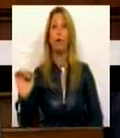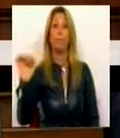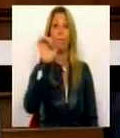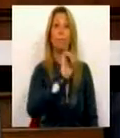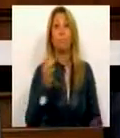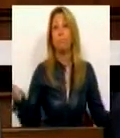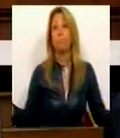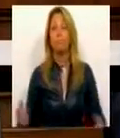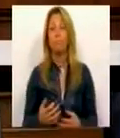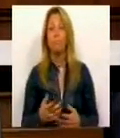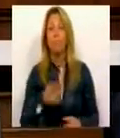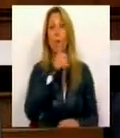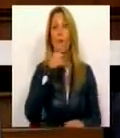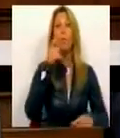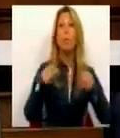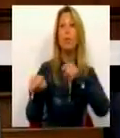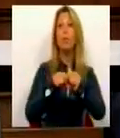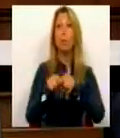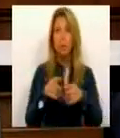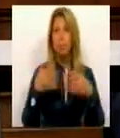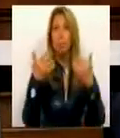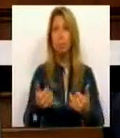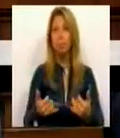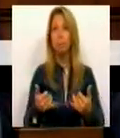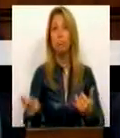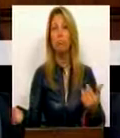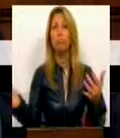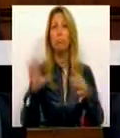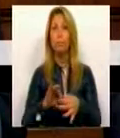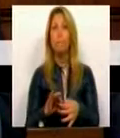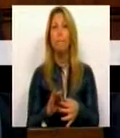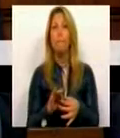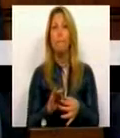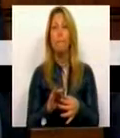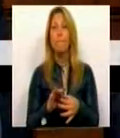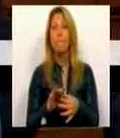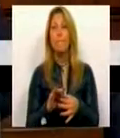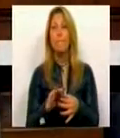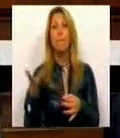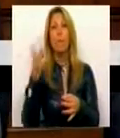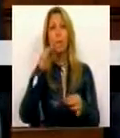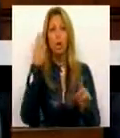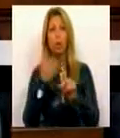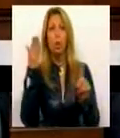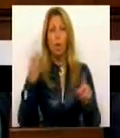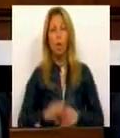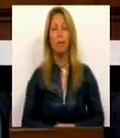passar, além do compromisso político, e se passar a uma vinculação mais concreta.